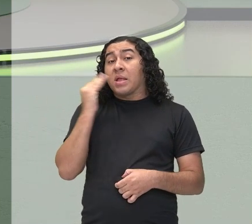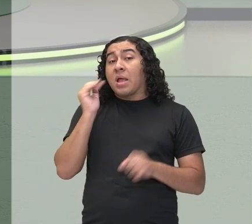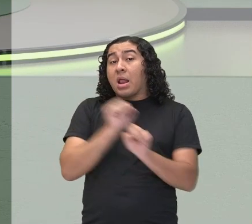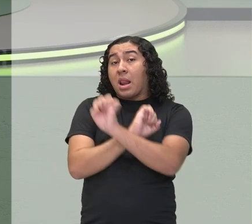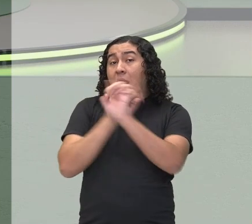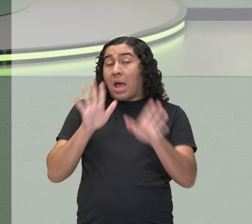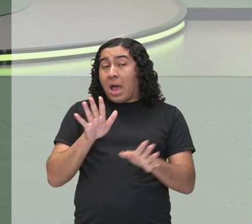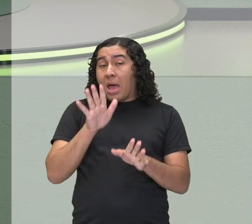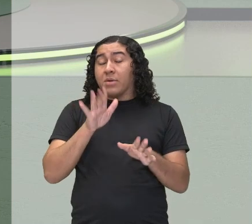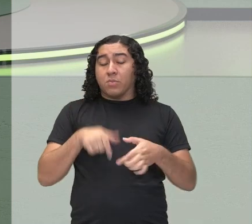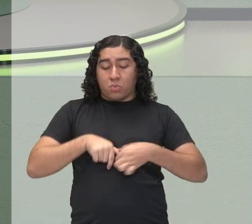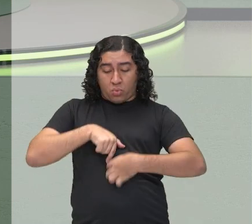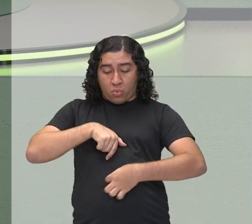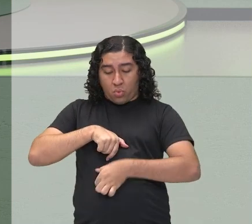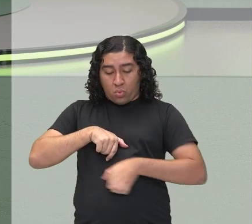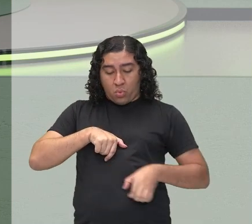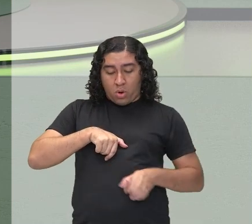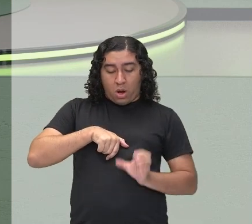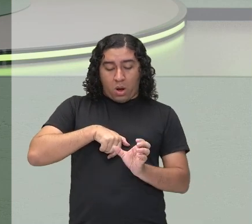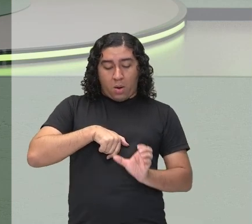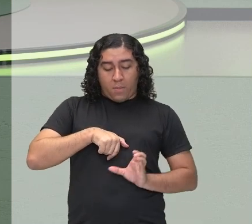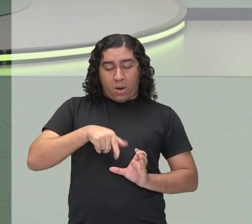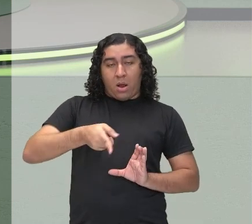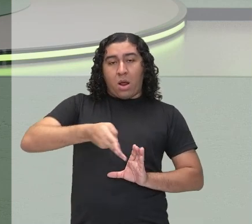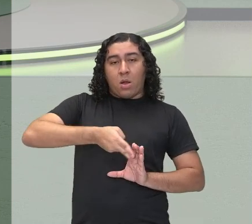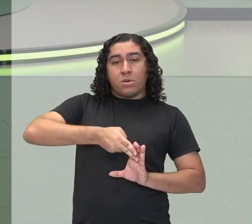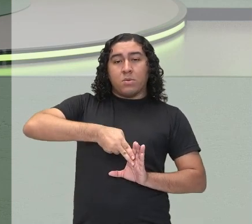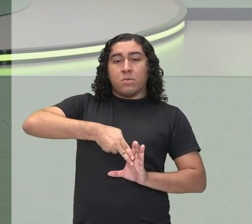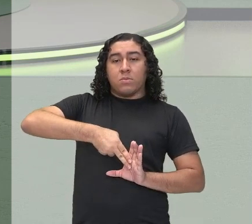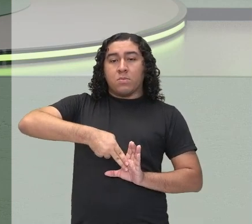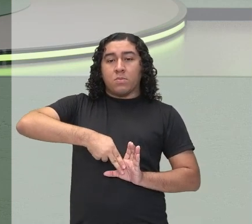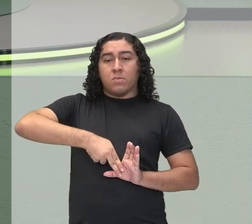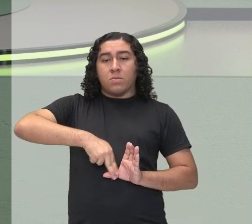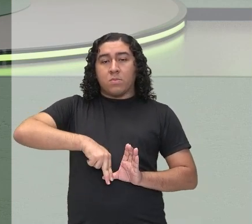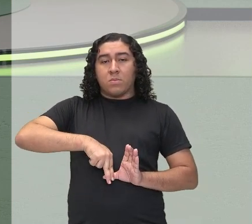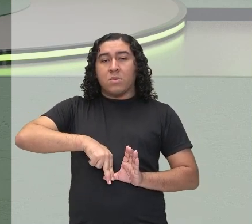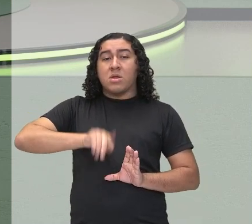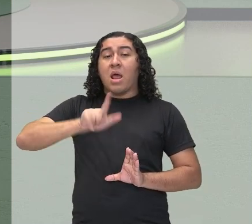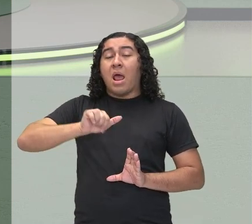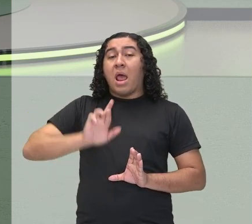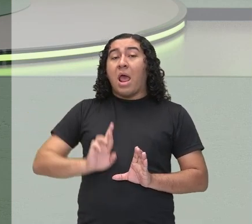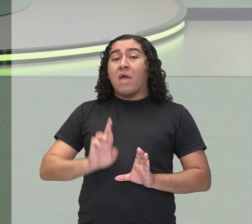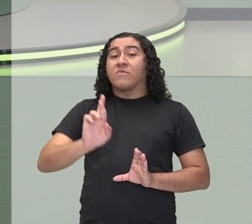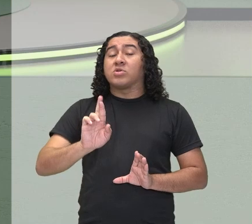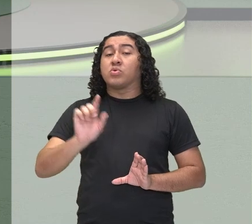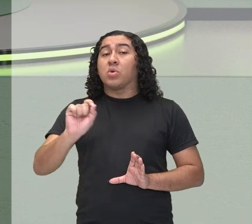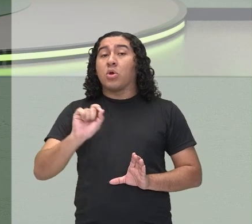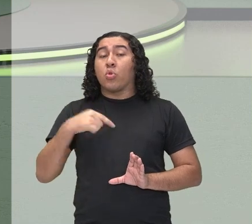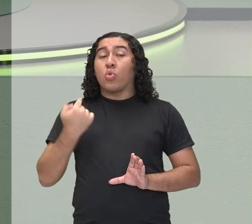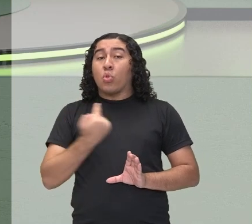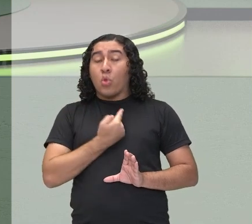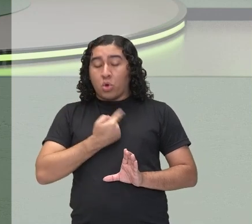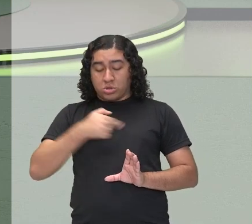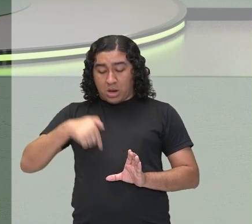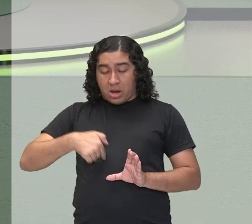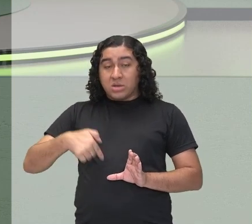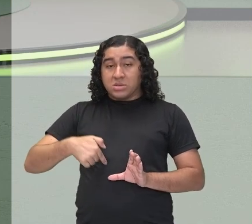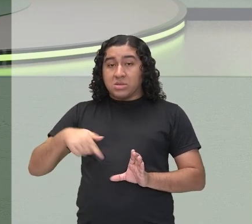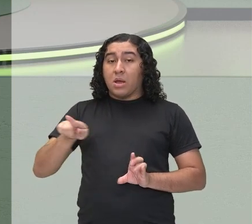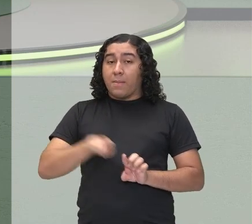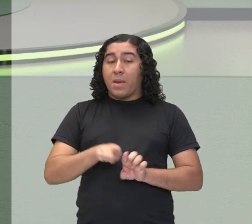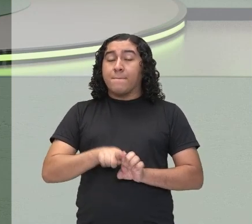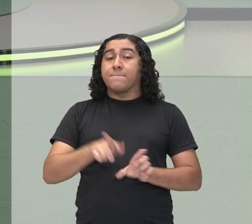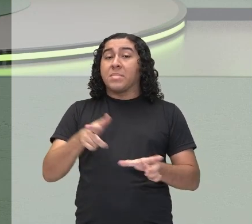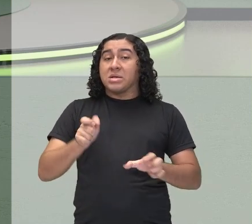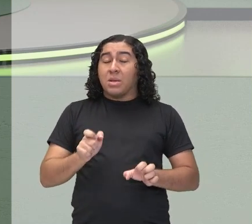funciona. Essa vilosidade que vocês observam aqui ao lado, ela está relacionada com o nosso intestino delgado. Observe